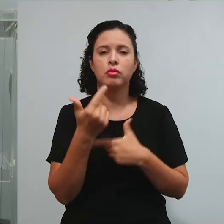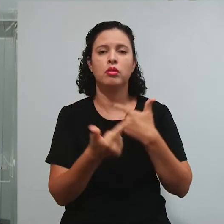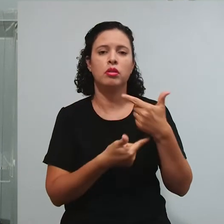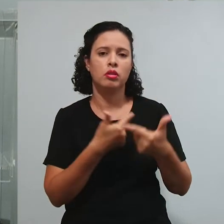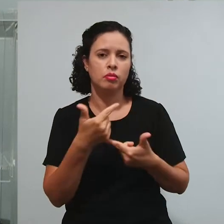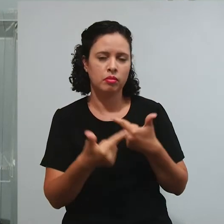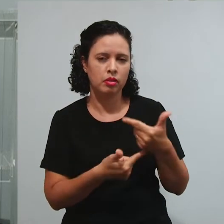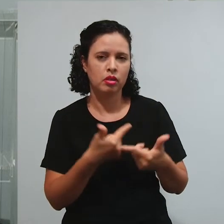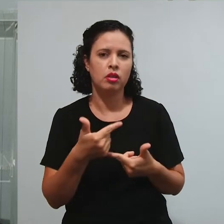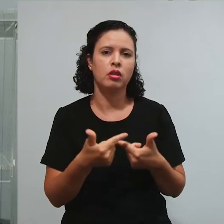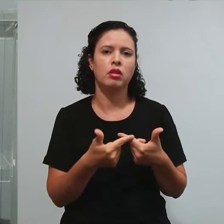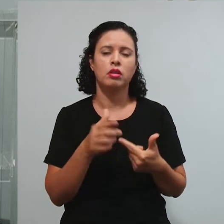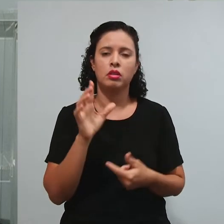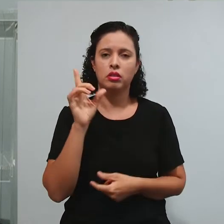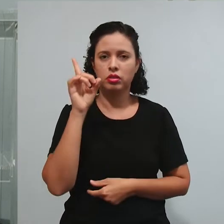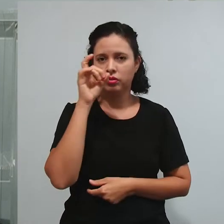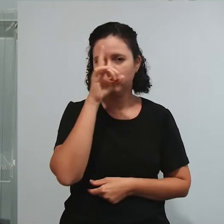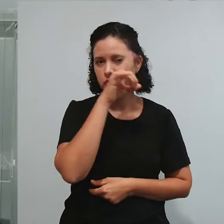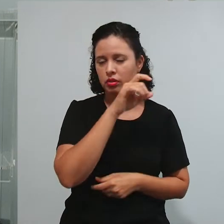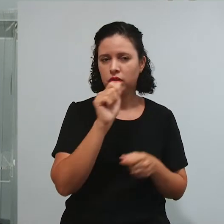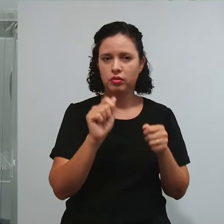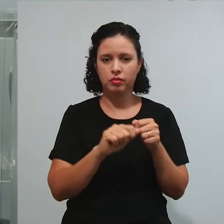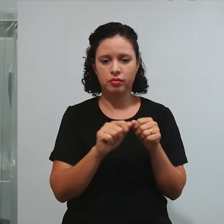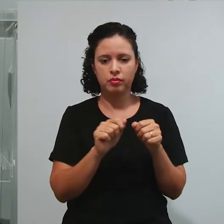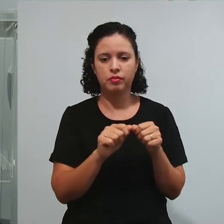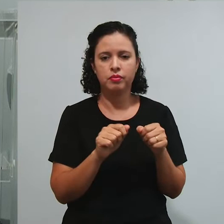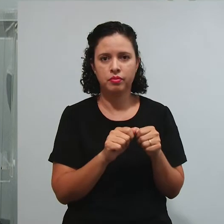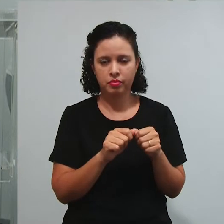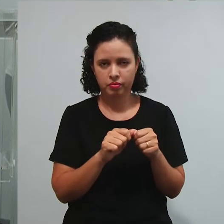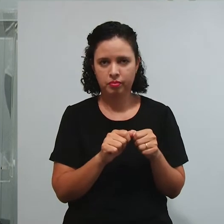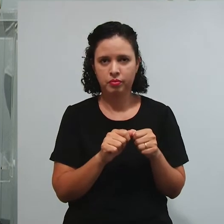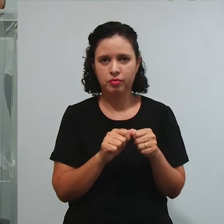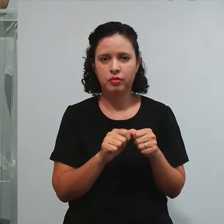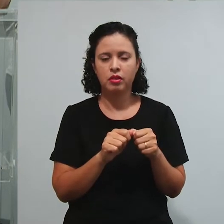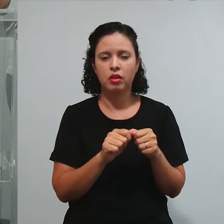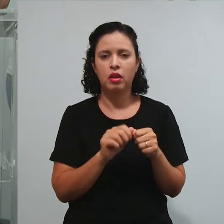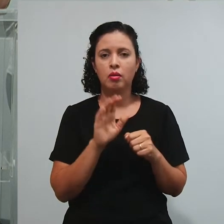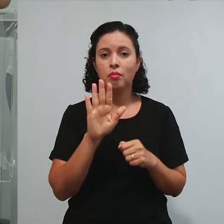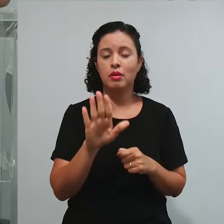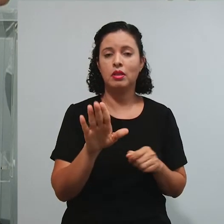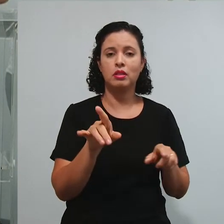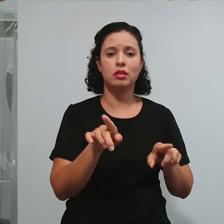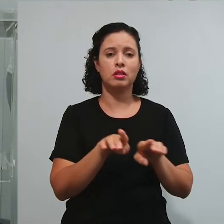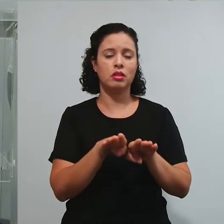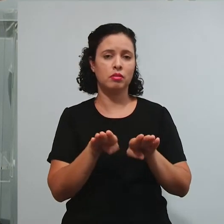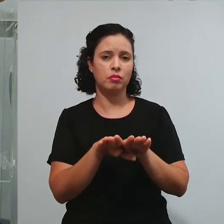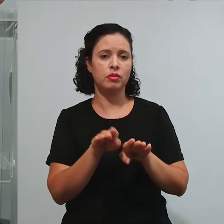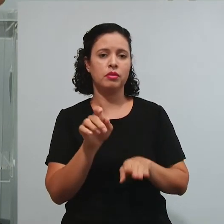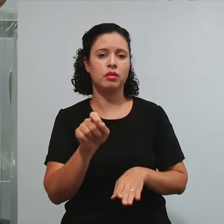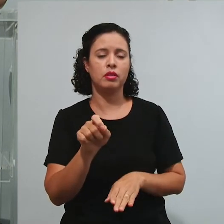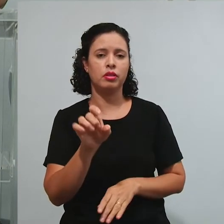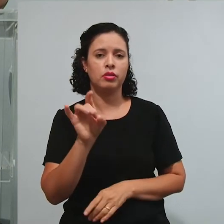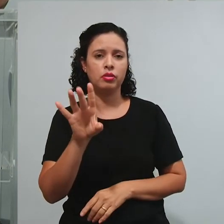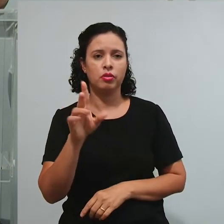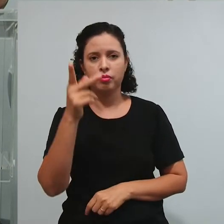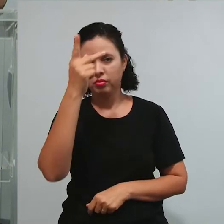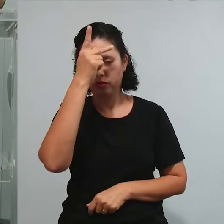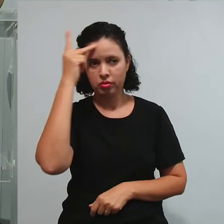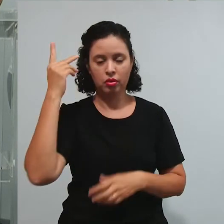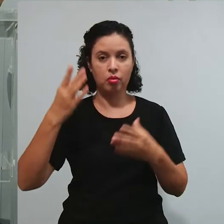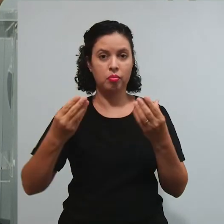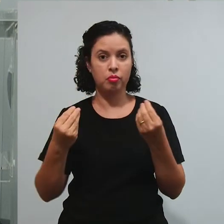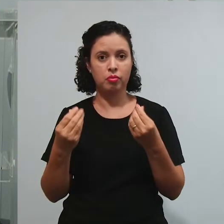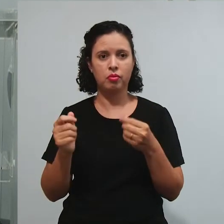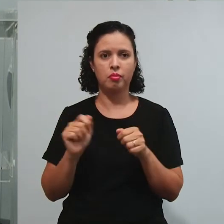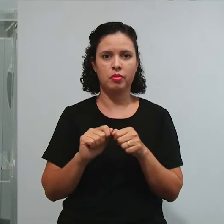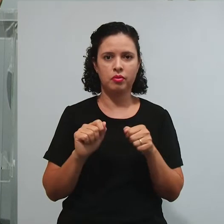trabalho, fica mais difícil fazer o que precisa ser feito. Mas também não adianta ter muita gente para fazer a